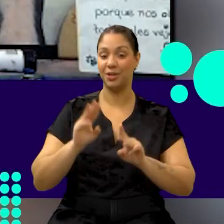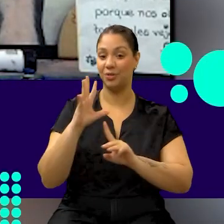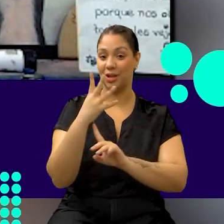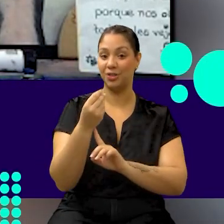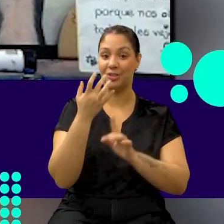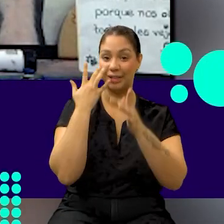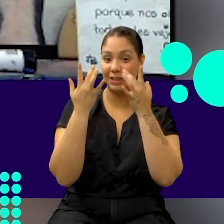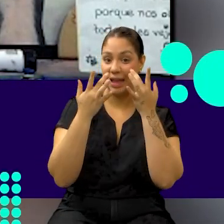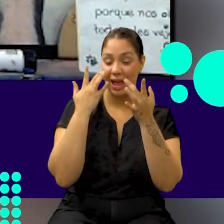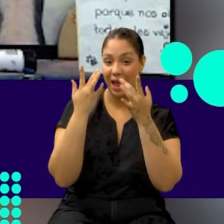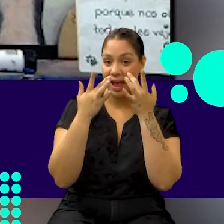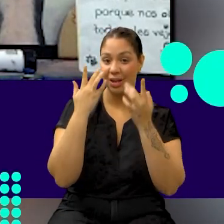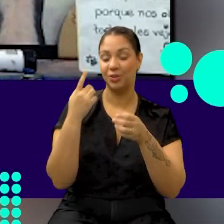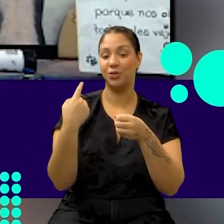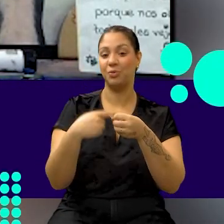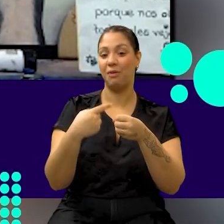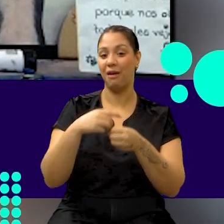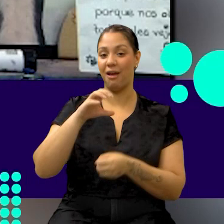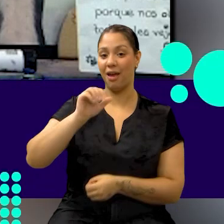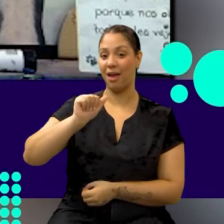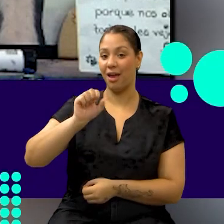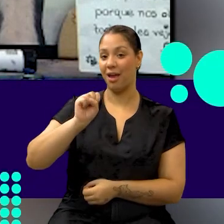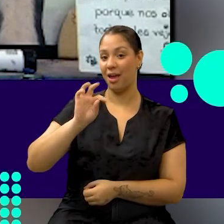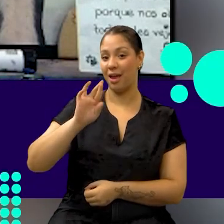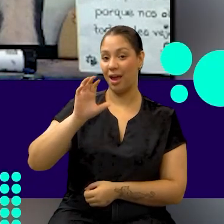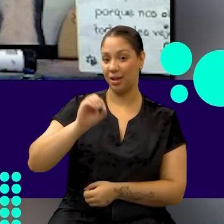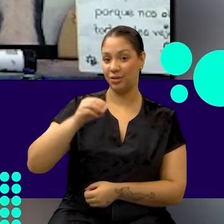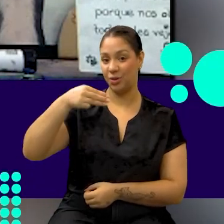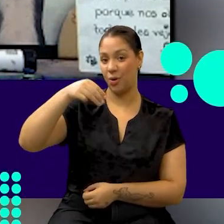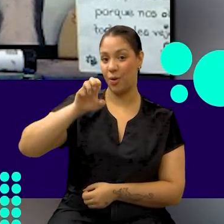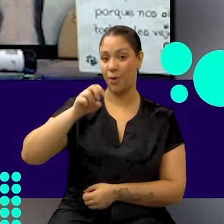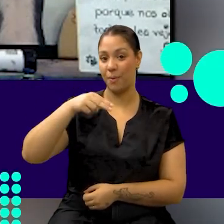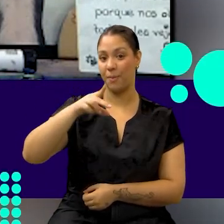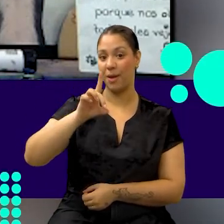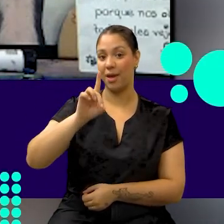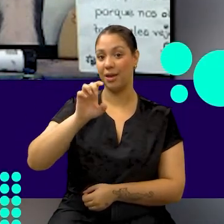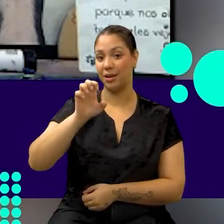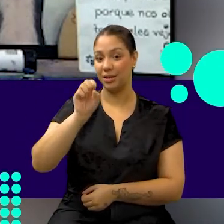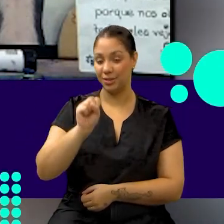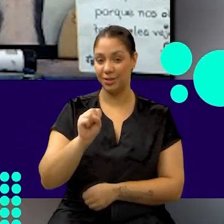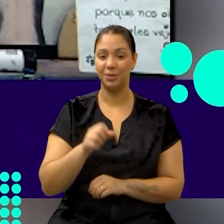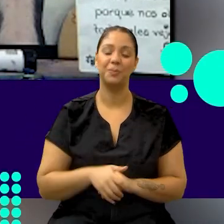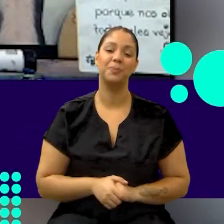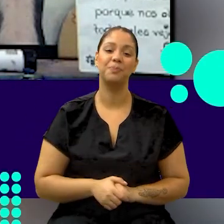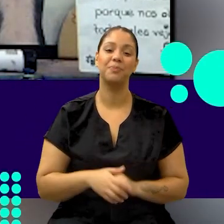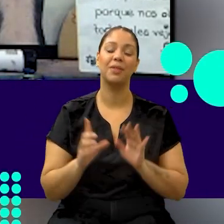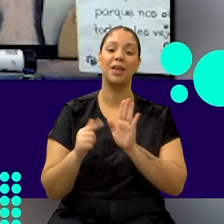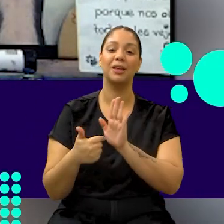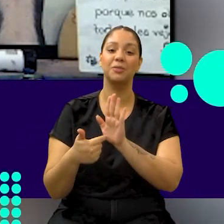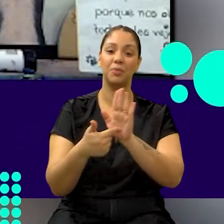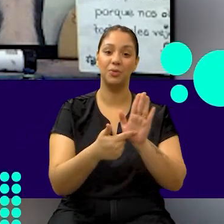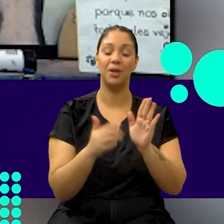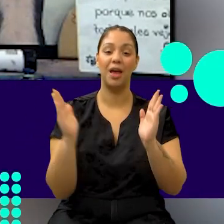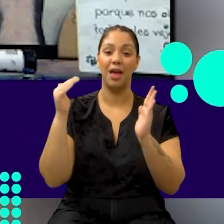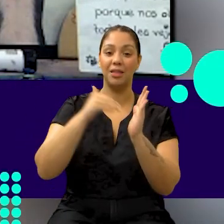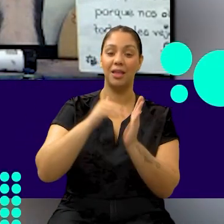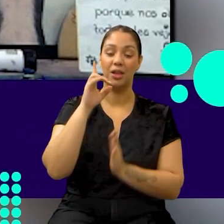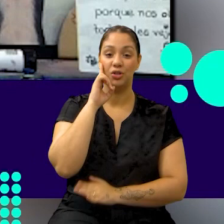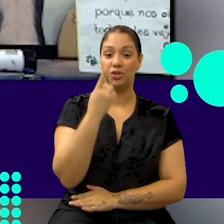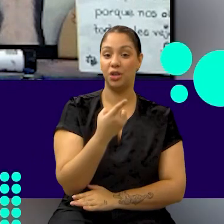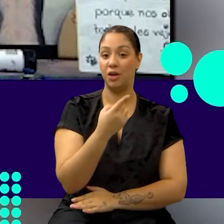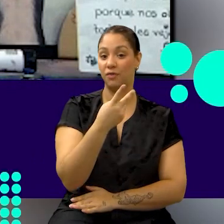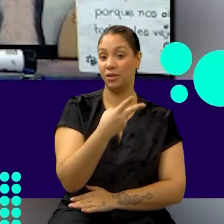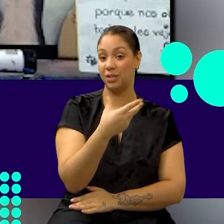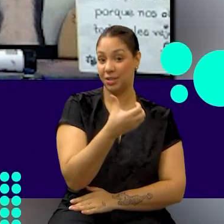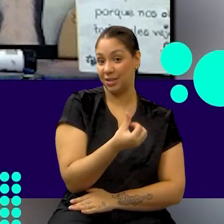do Artista do Teatro Municipal Castro Mendes, com curadoria da Andresa Knife. Nossa exposição vai até o dia